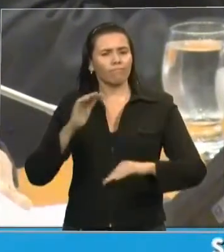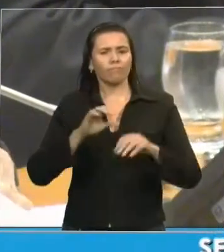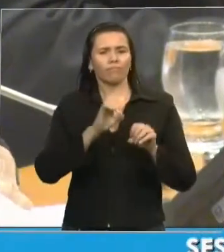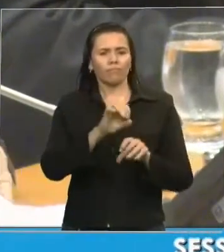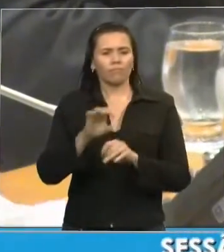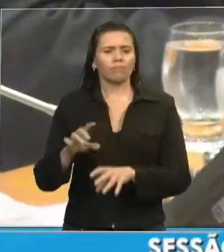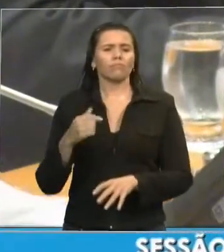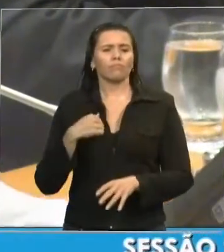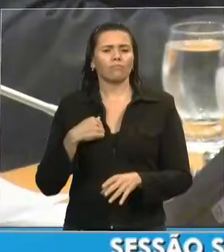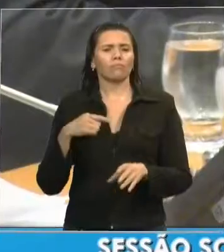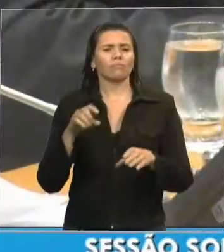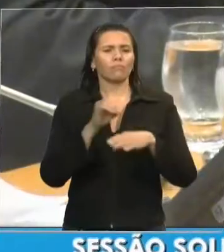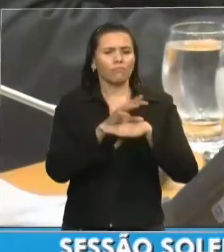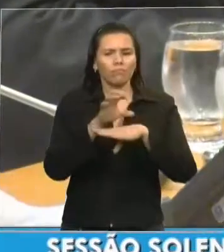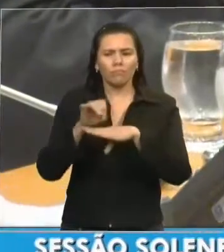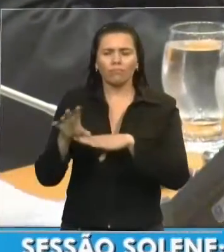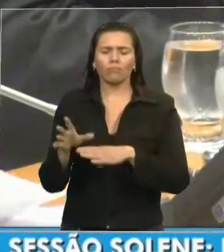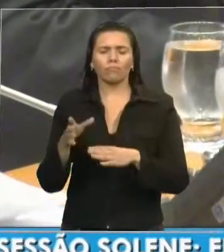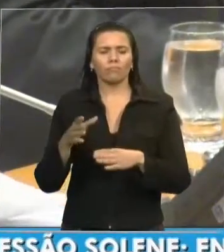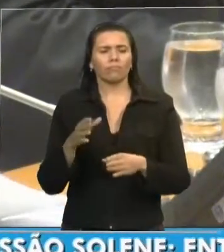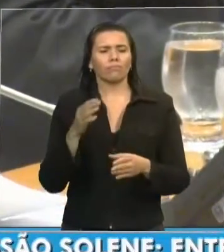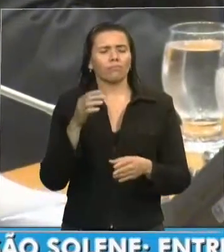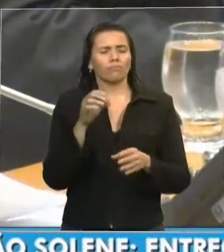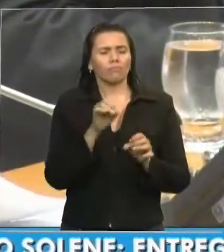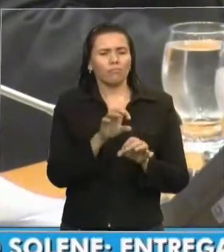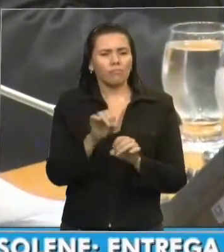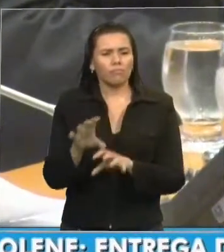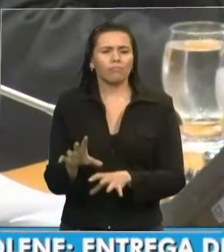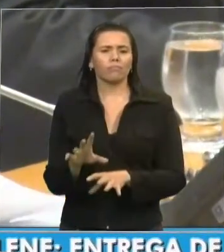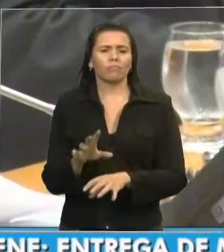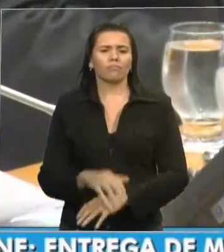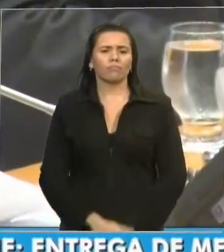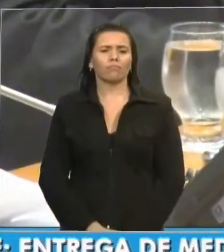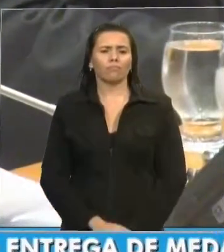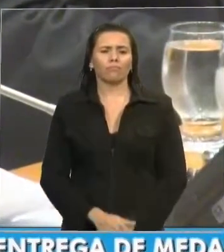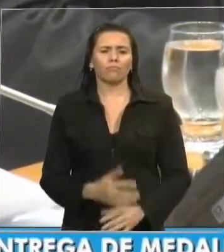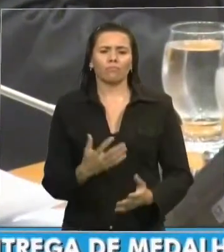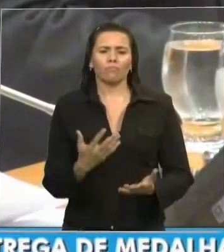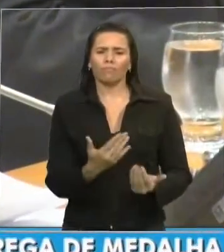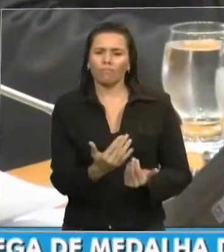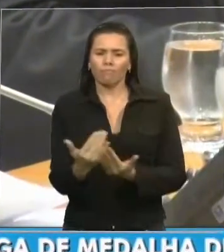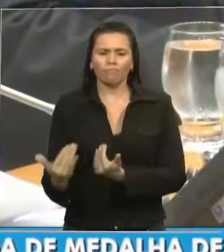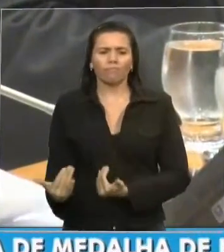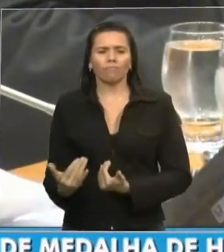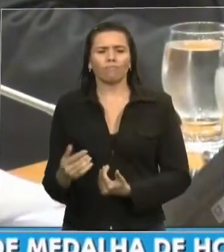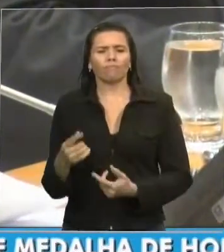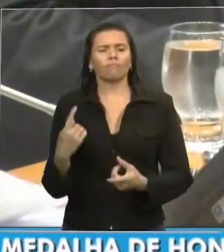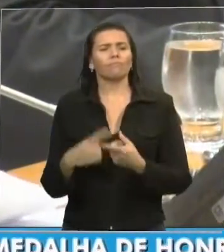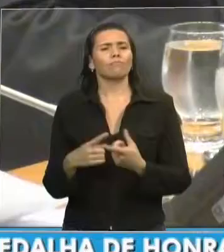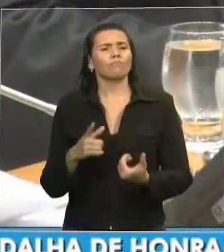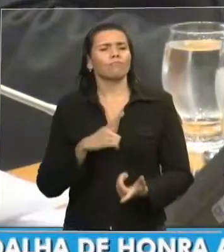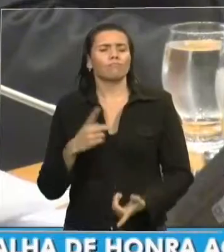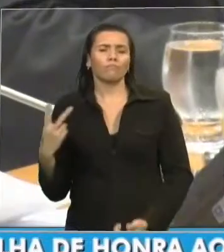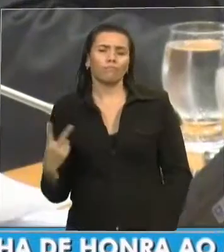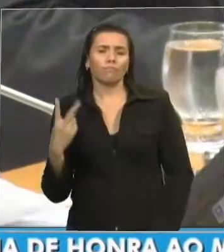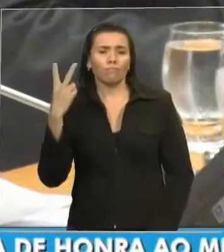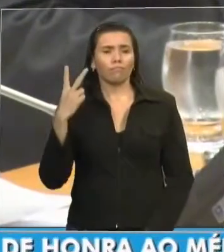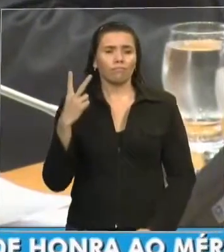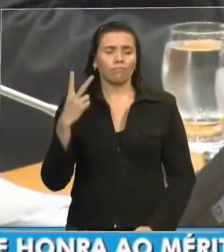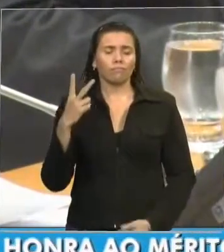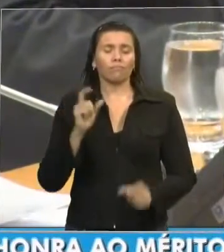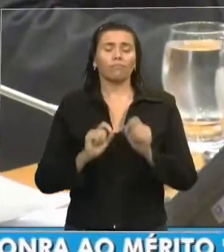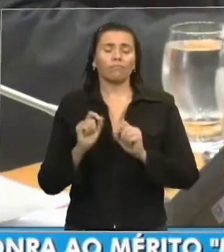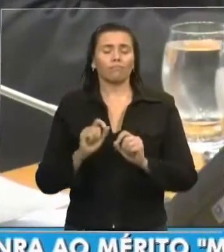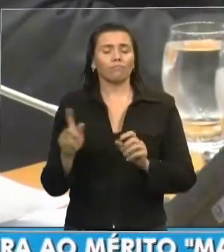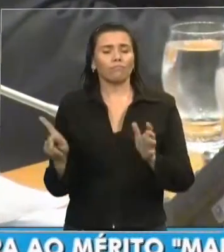formação de gerações onde os valores cristãos eram a base, o fundamento. Permitem-me ser grato